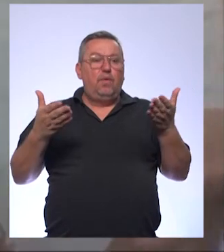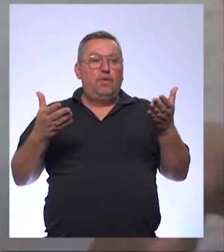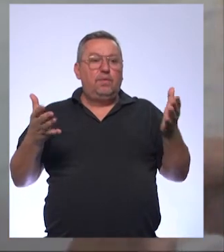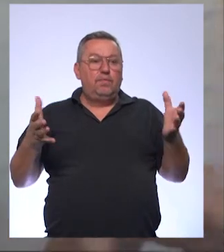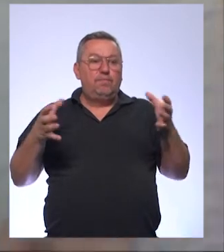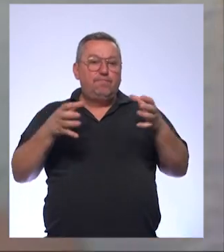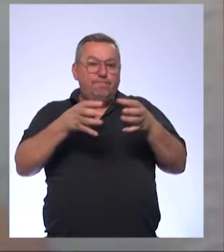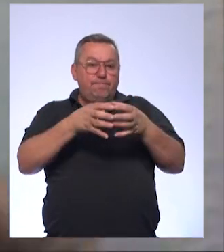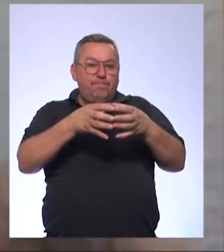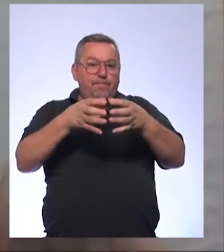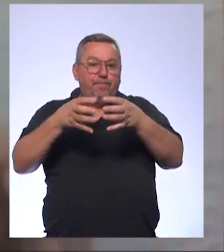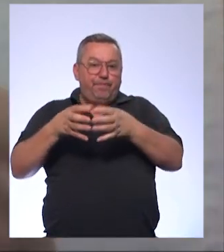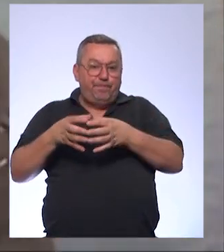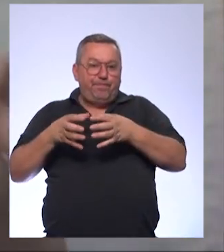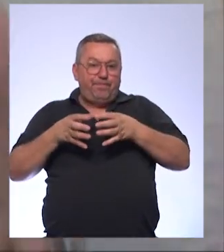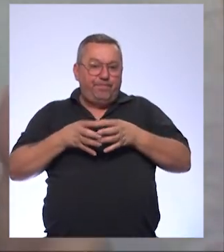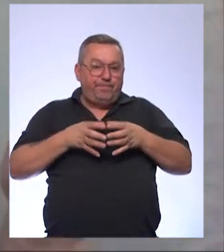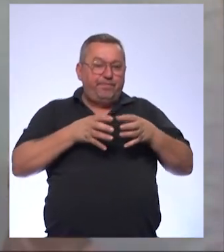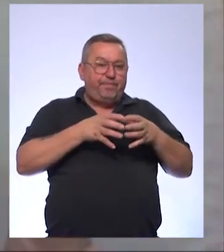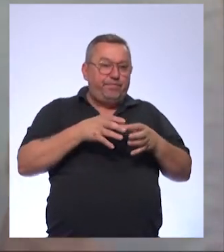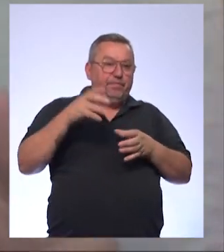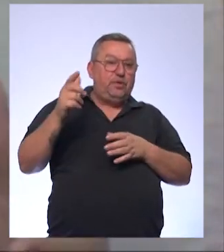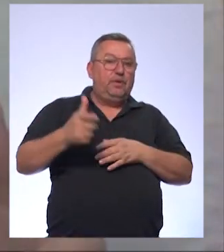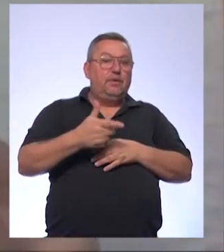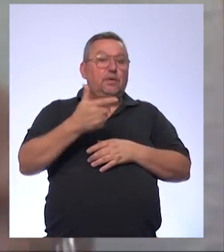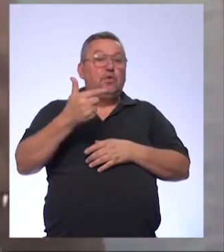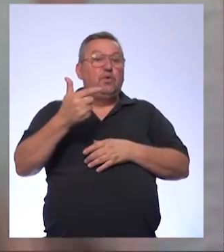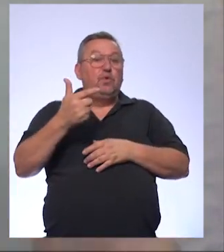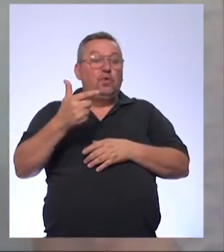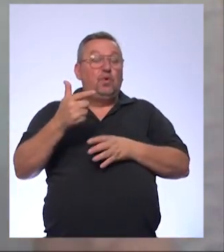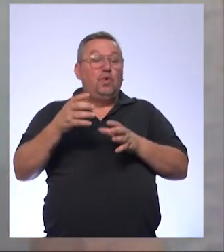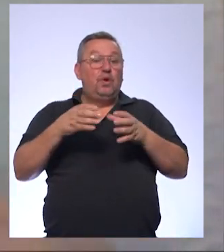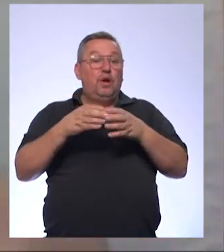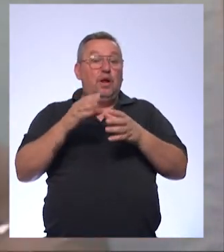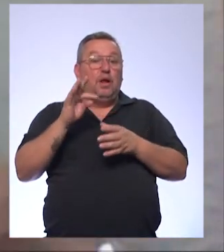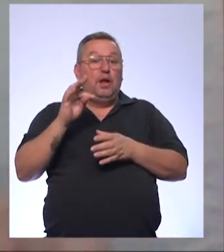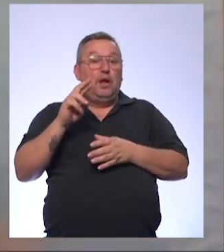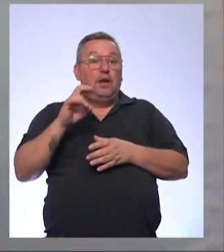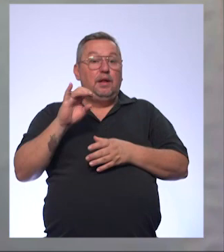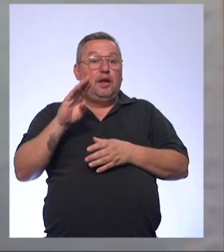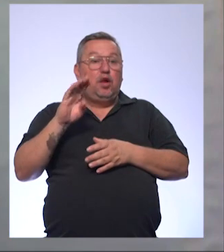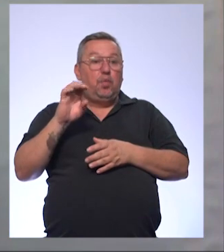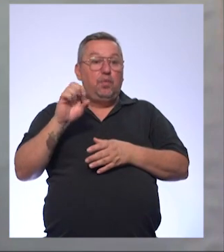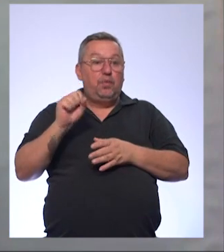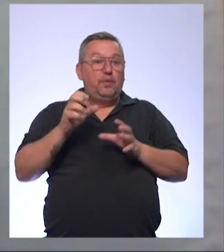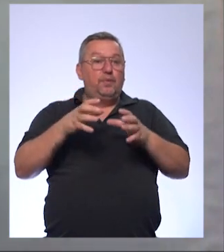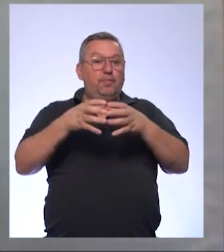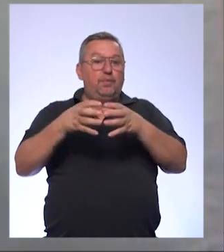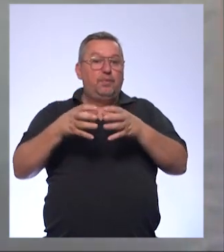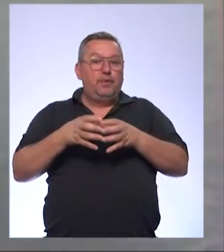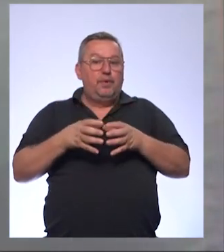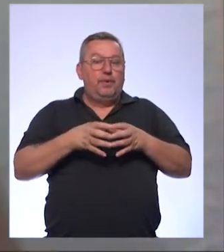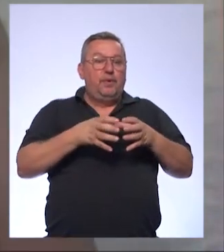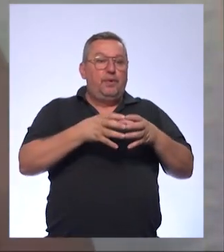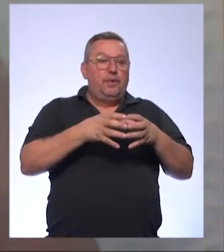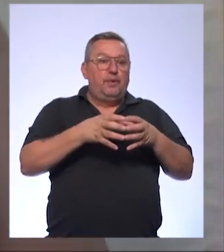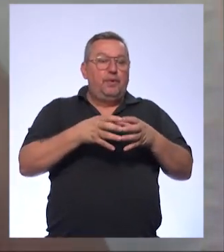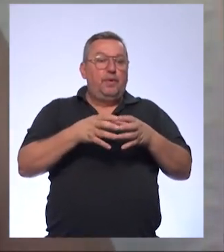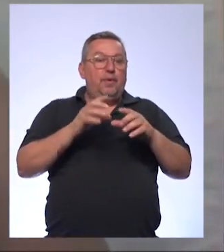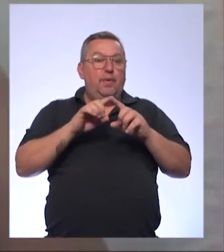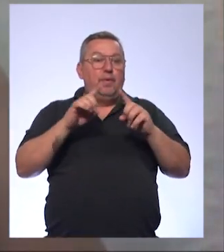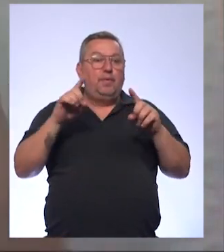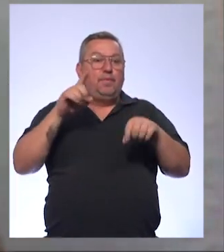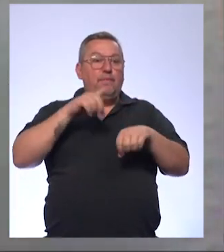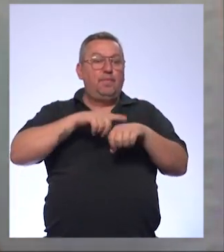eram tribos, né? Na era dos juízes, as 12 tribos dos hebreus tinham 12 tribos. Mas na era